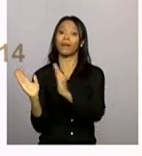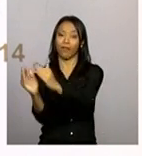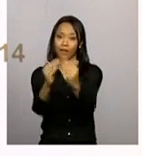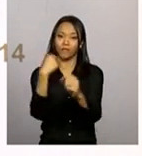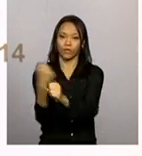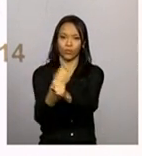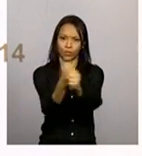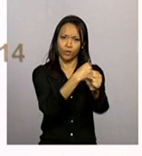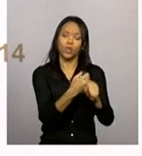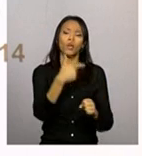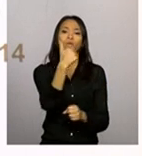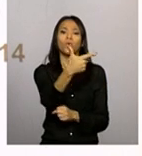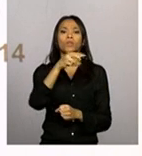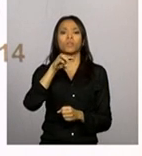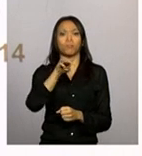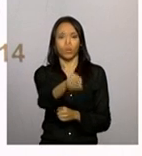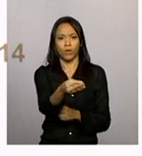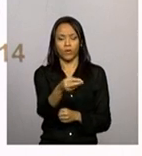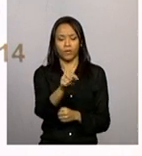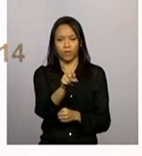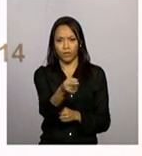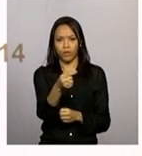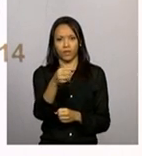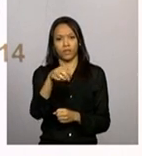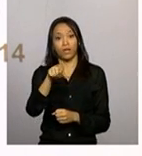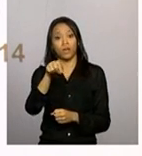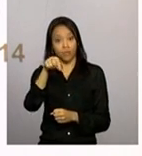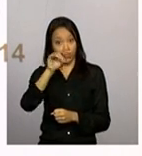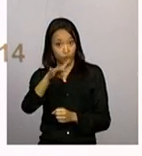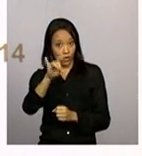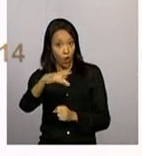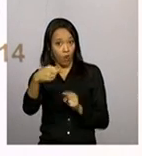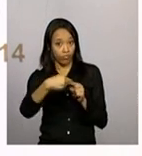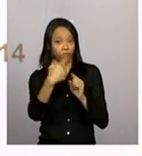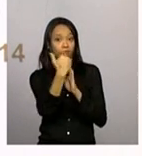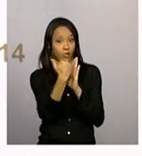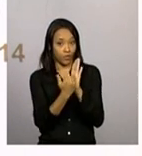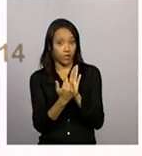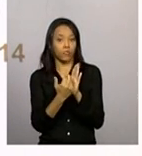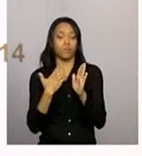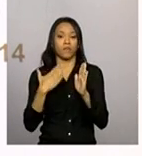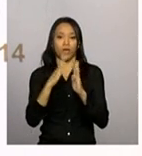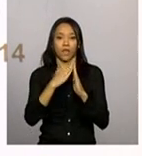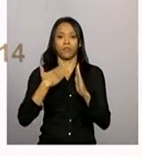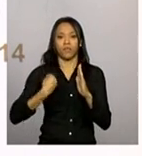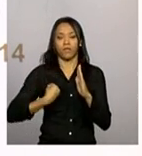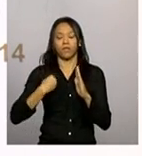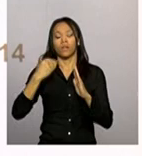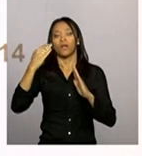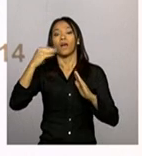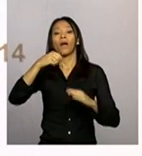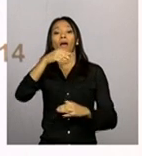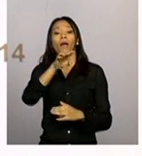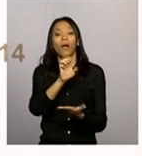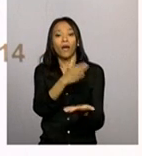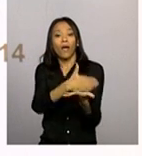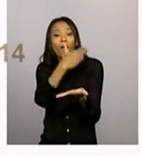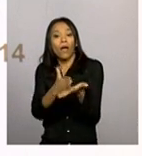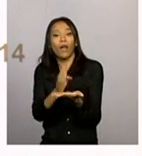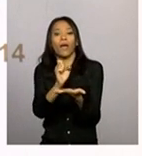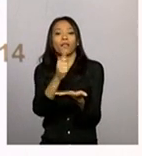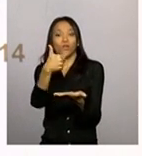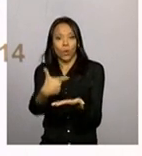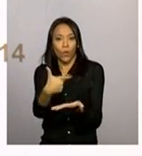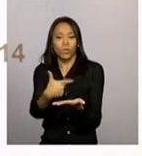das quais 2.750.000 no Minha Casa Minha Vida, etapa 2, e já entregamos,